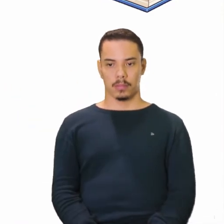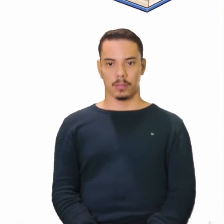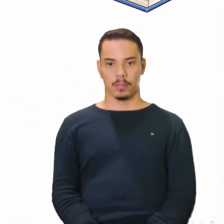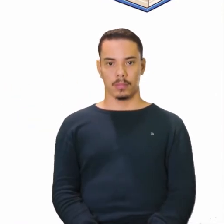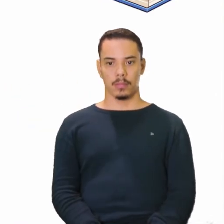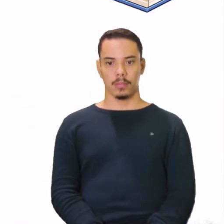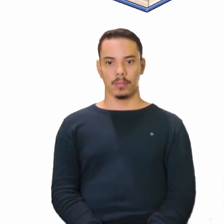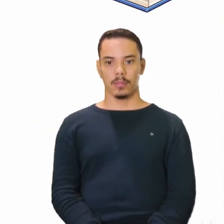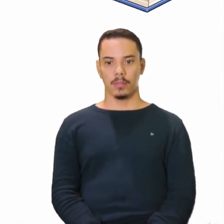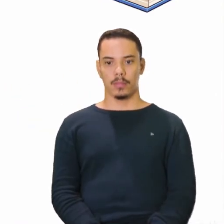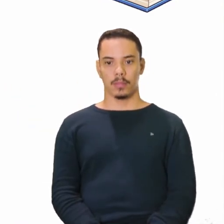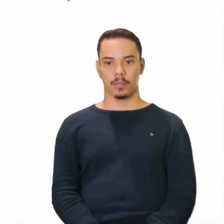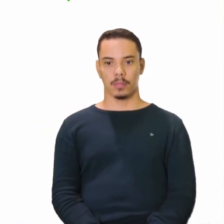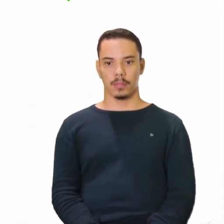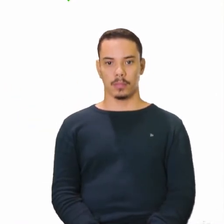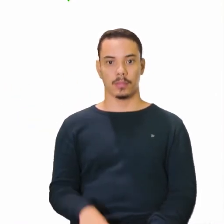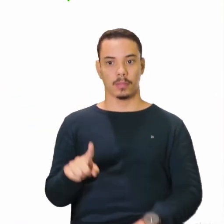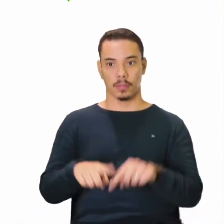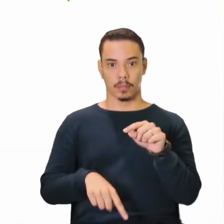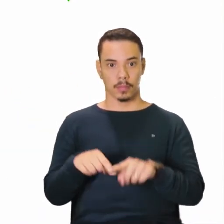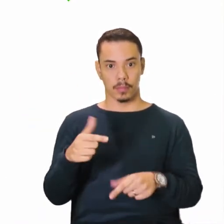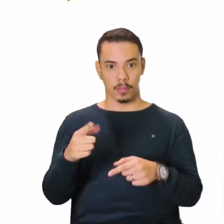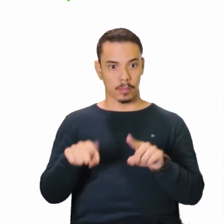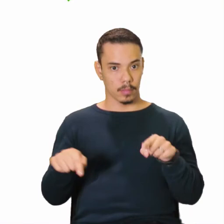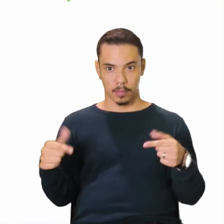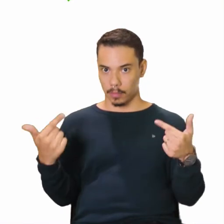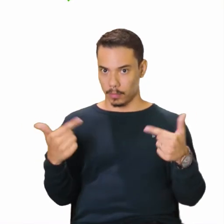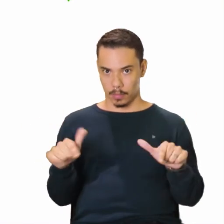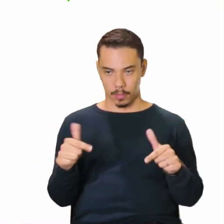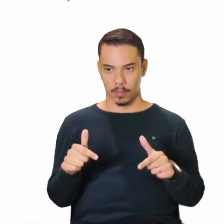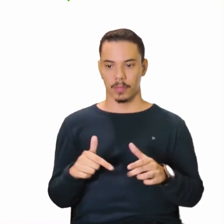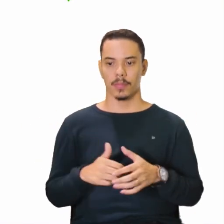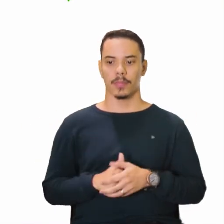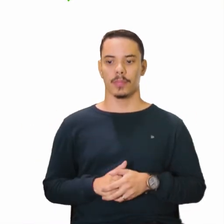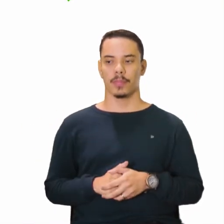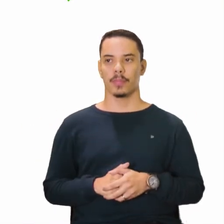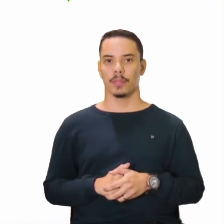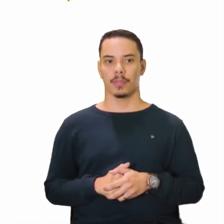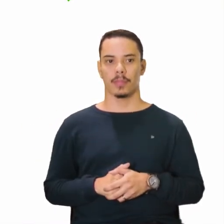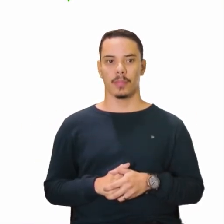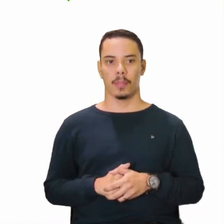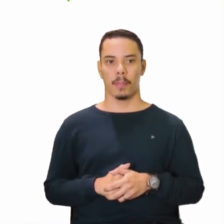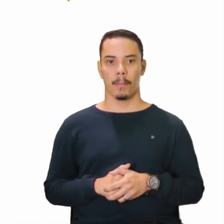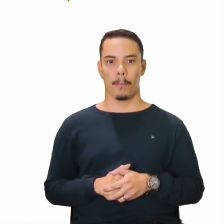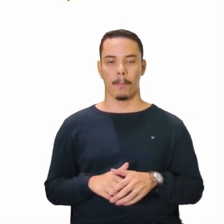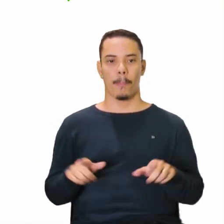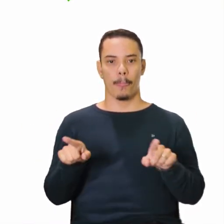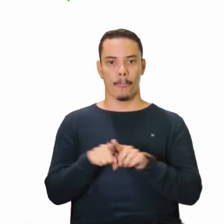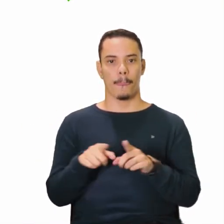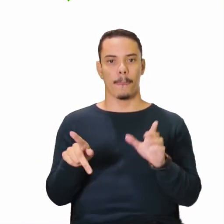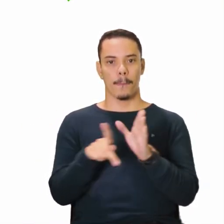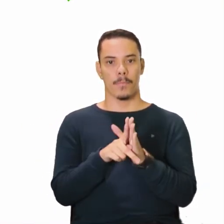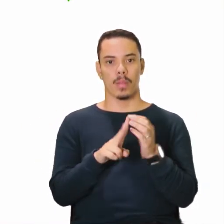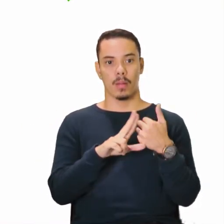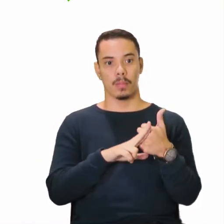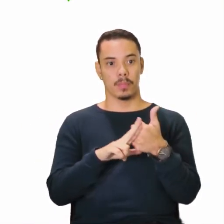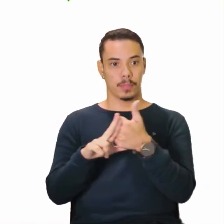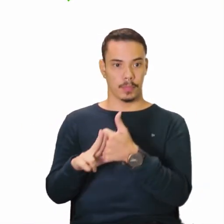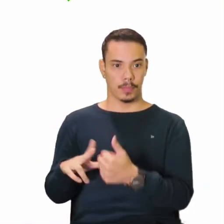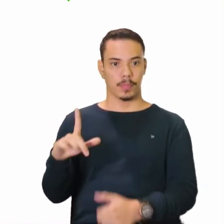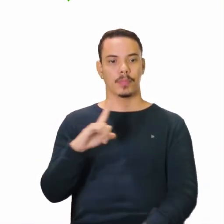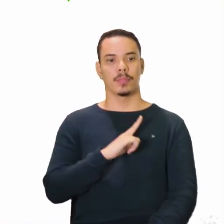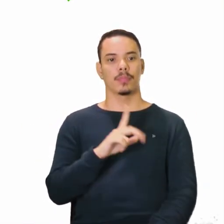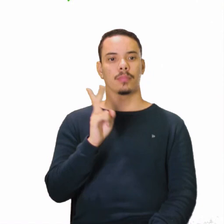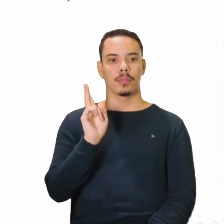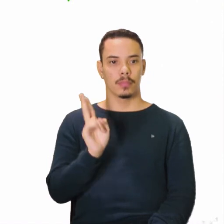o invariável é aquilo, e como você vê, tem plural também, certo? Os pronomes demonstrativos nós temos